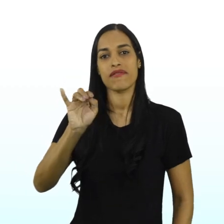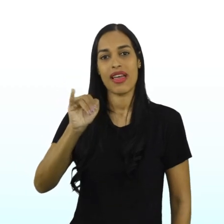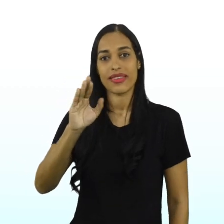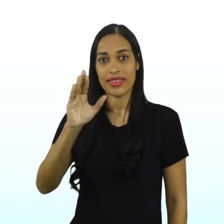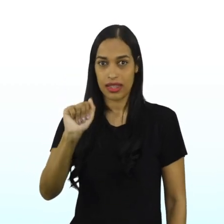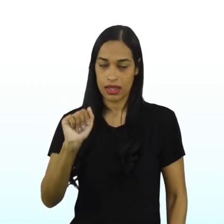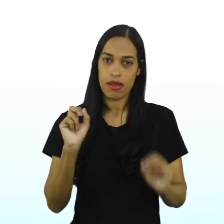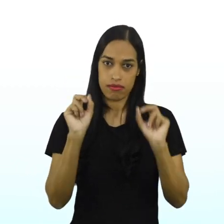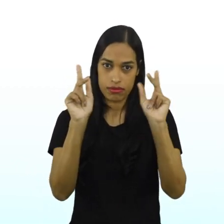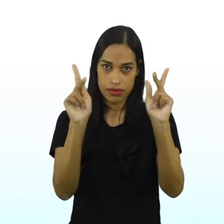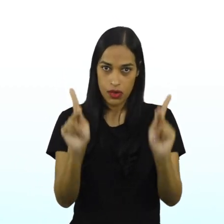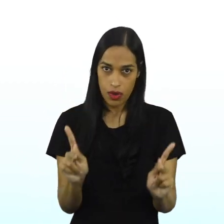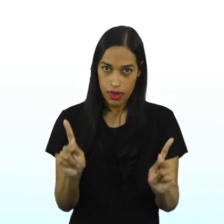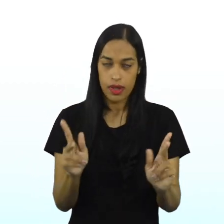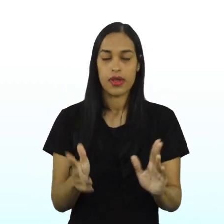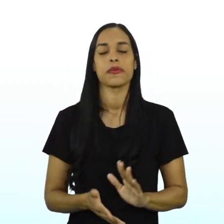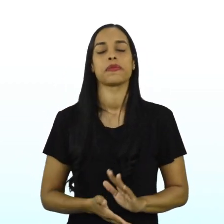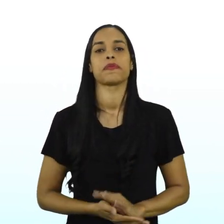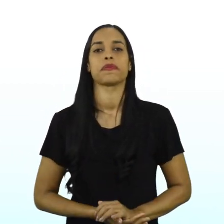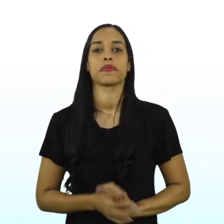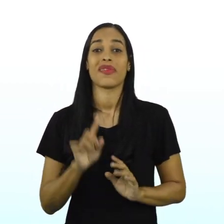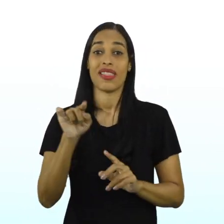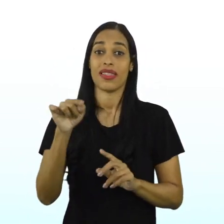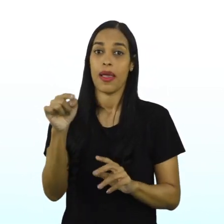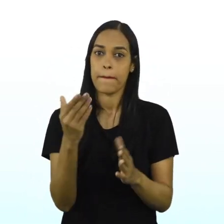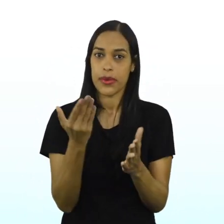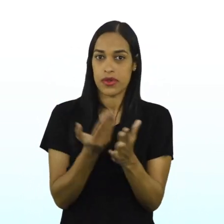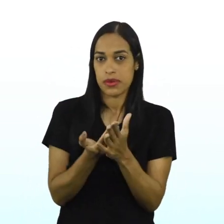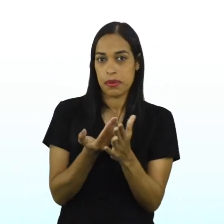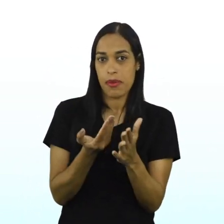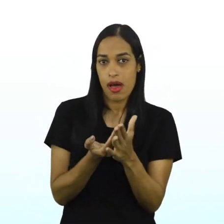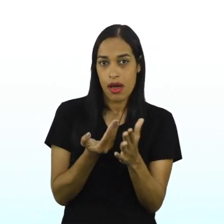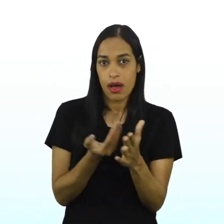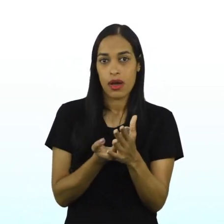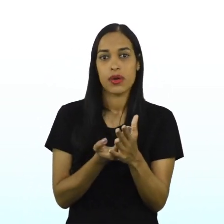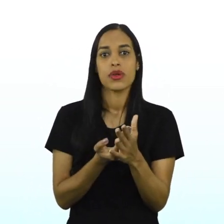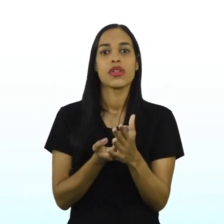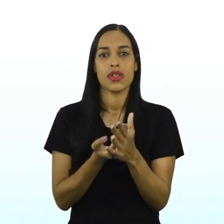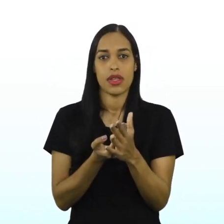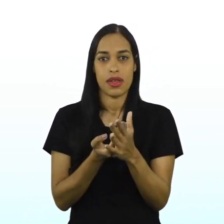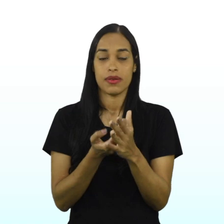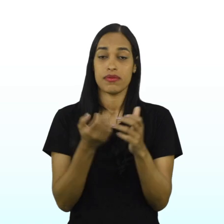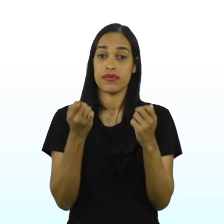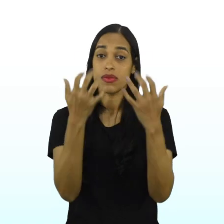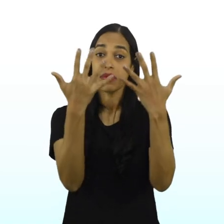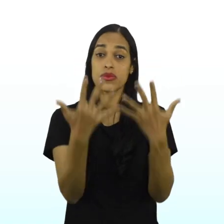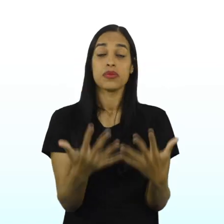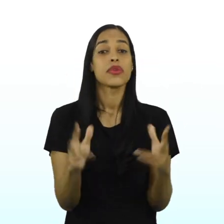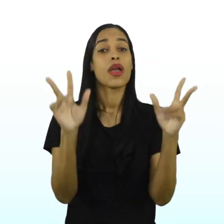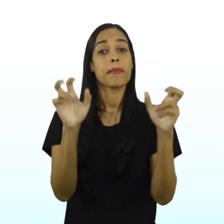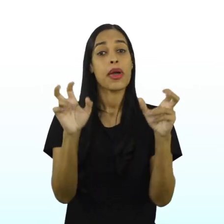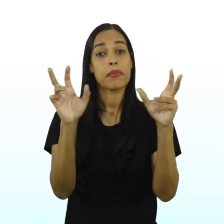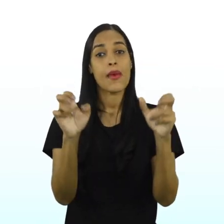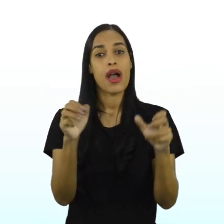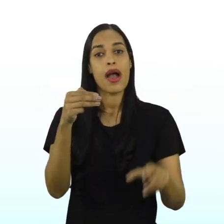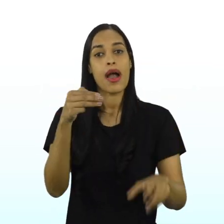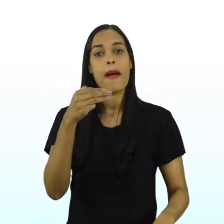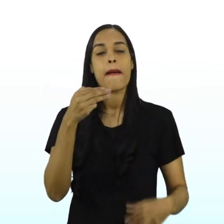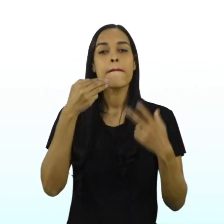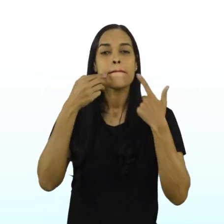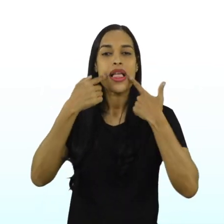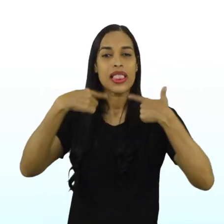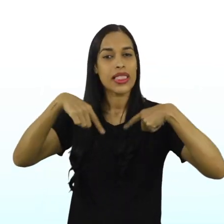fática. Ok? Na próxima aula, falaremos da função